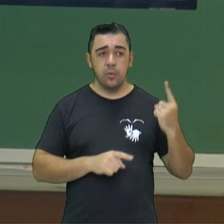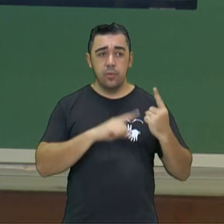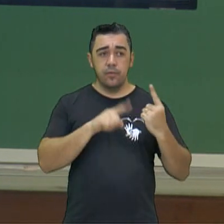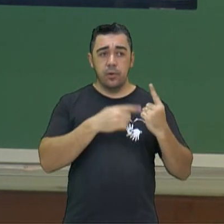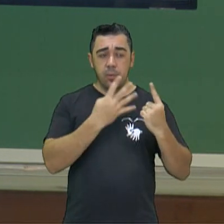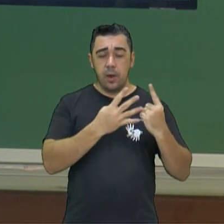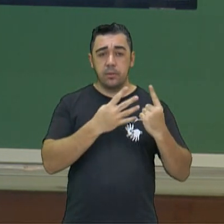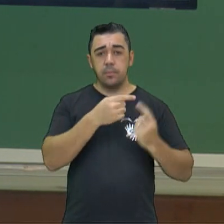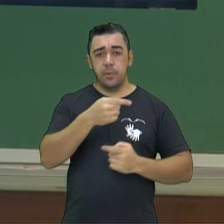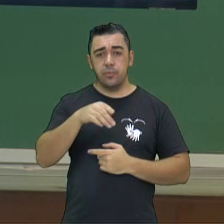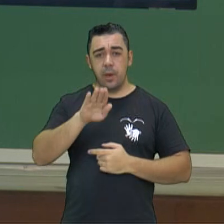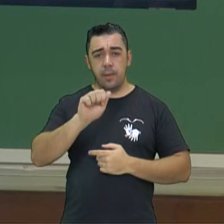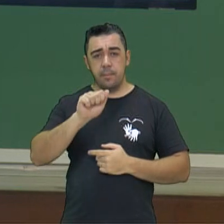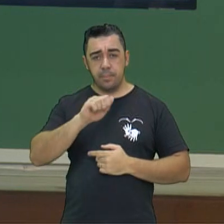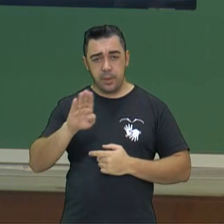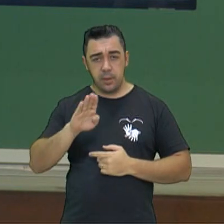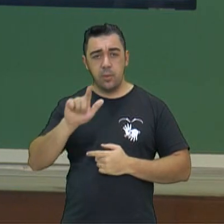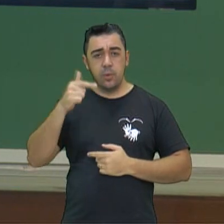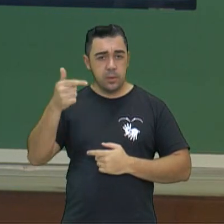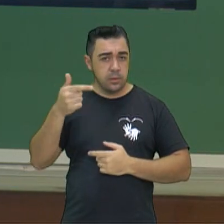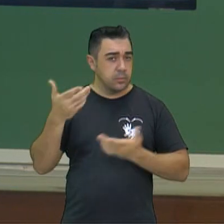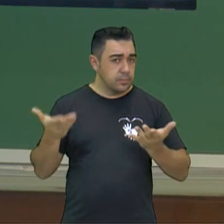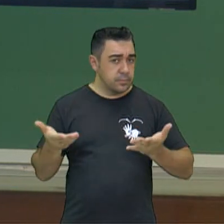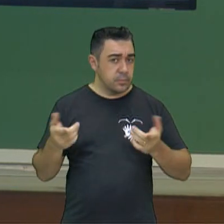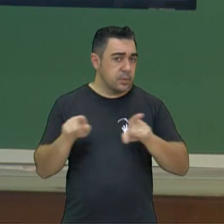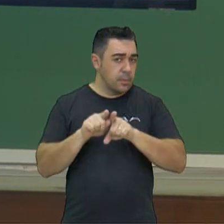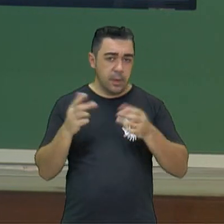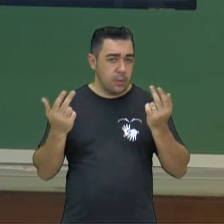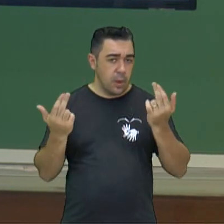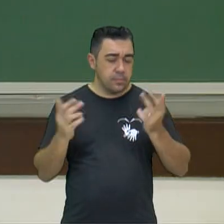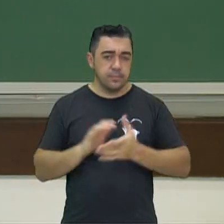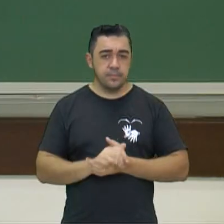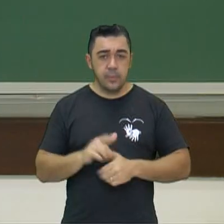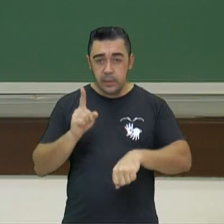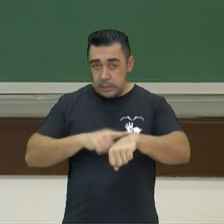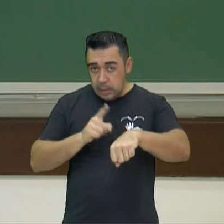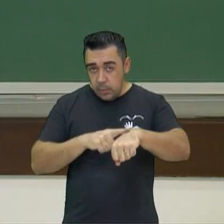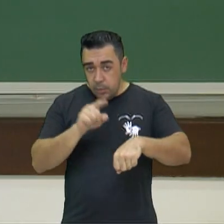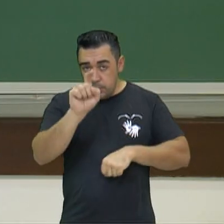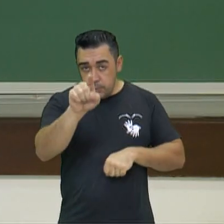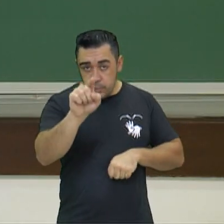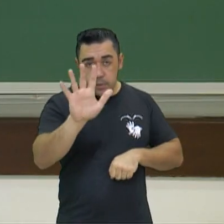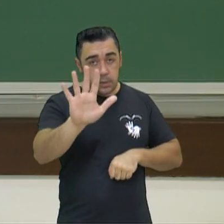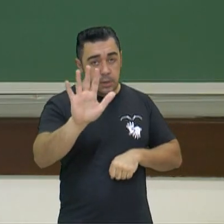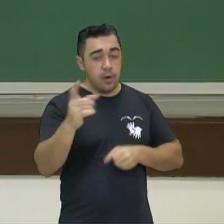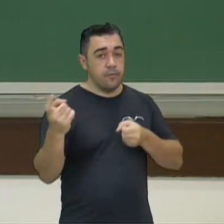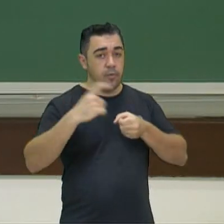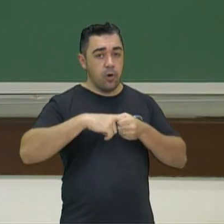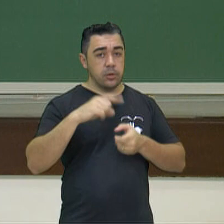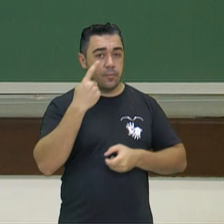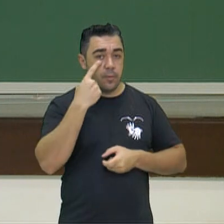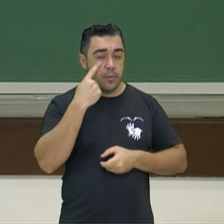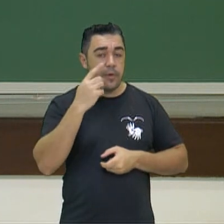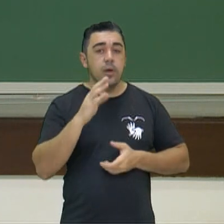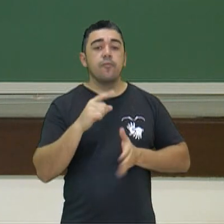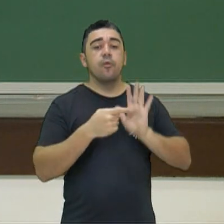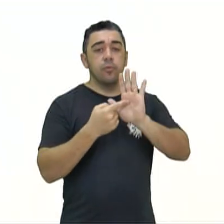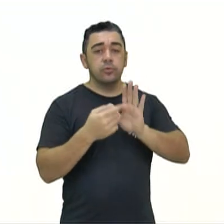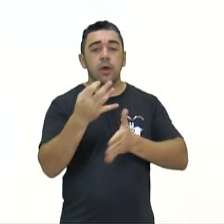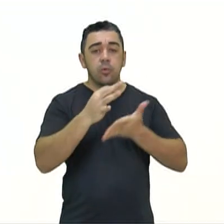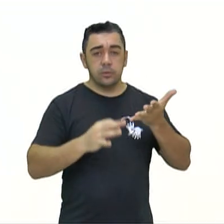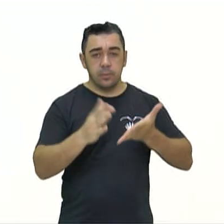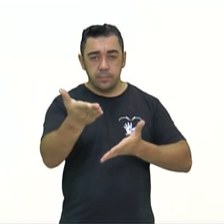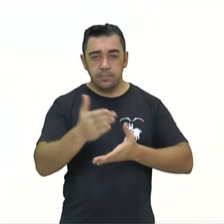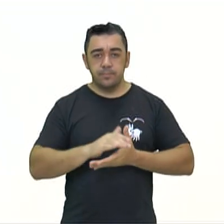1,4 menos AB elevado ao quadrado. Mesma coisa. Eu vou dar um tempo, nós já voltamos e vou mostrar como é que ficou.